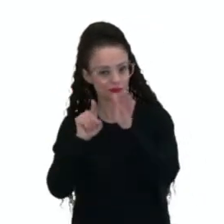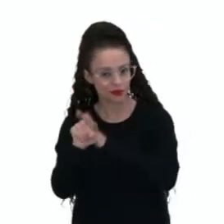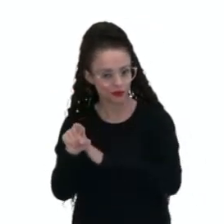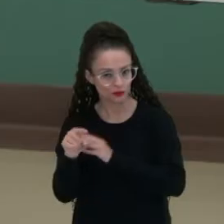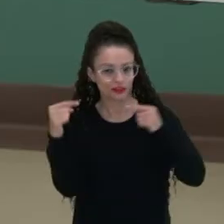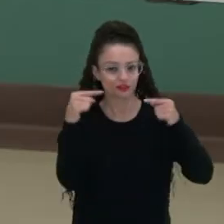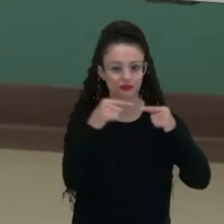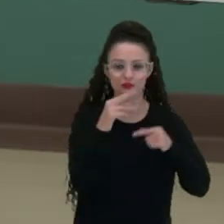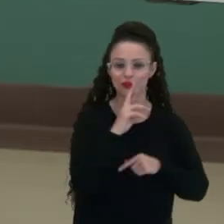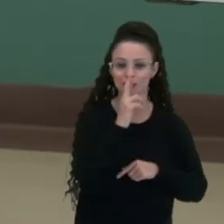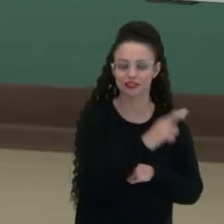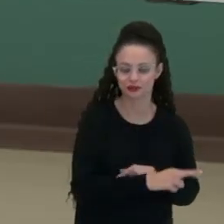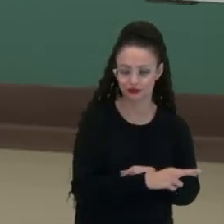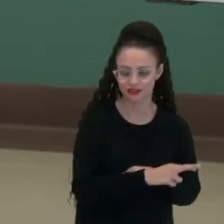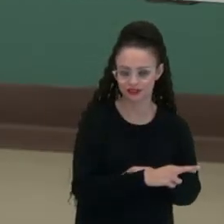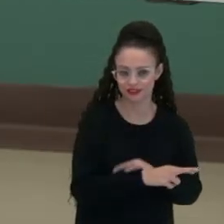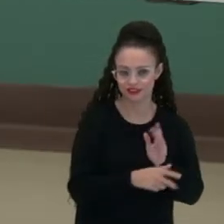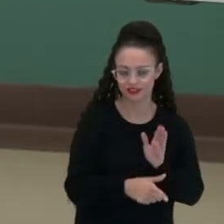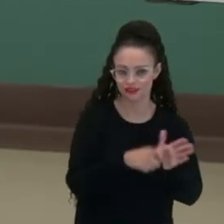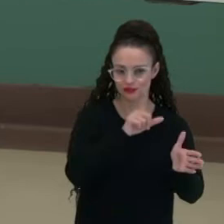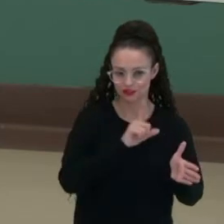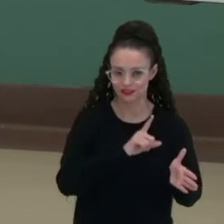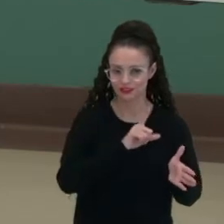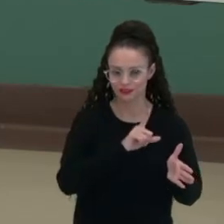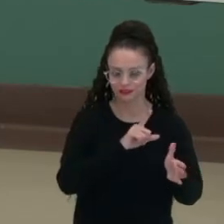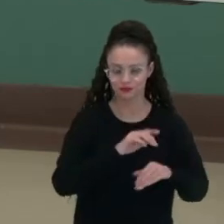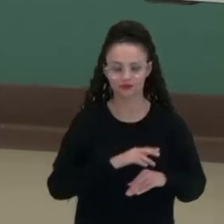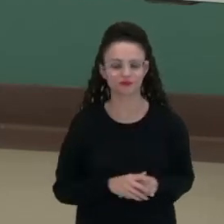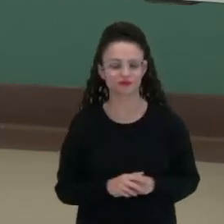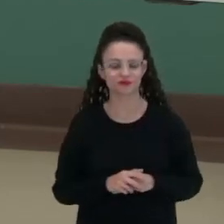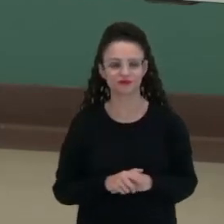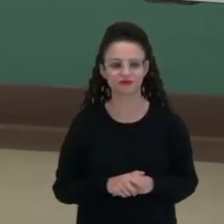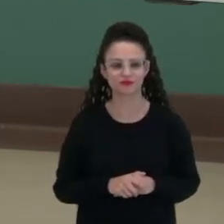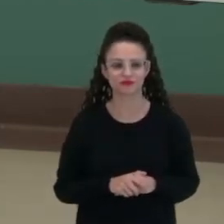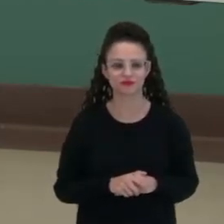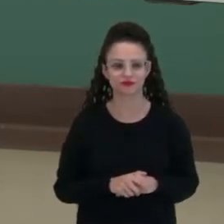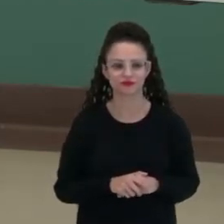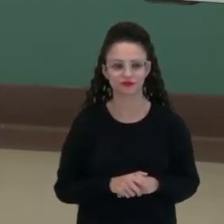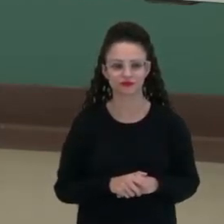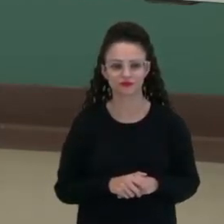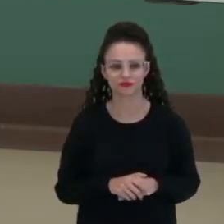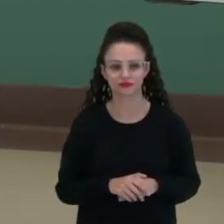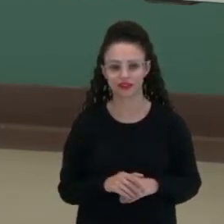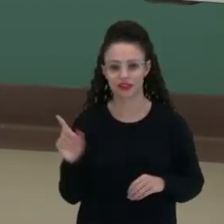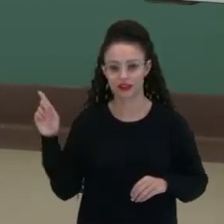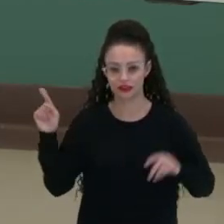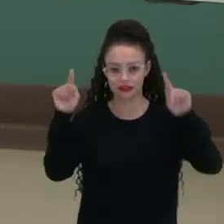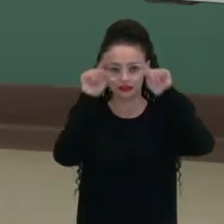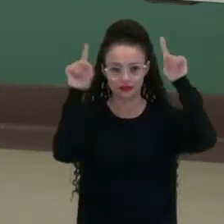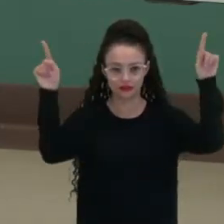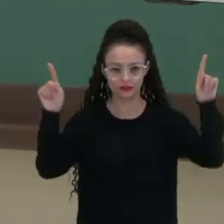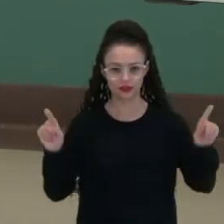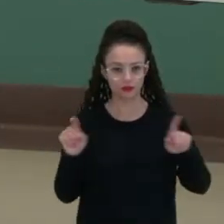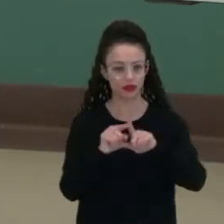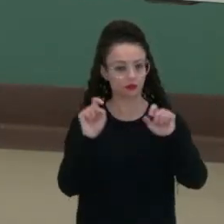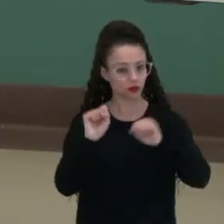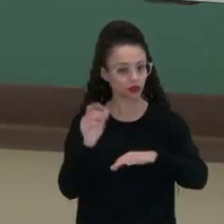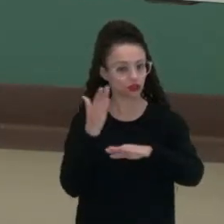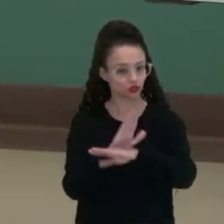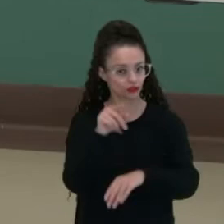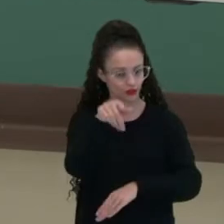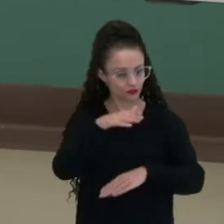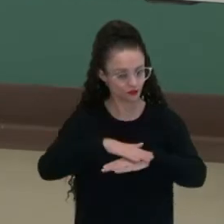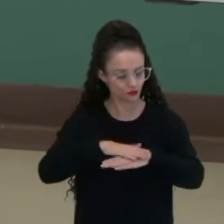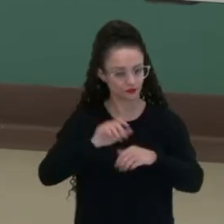é a pergunta engajada, com uma resposta dada. Essa tabela aqui pode te ajudar.